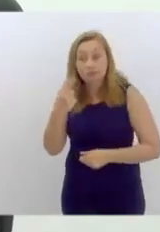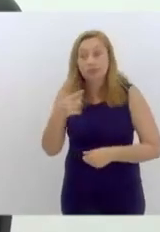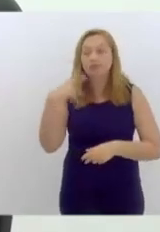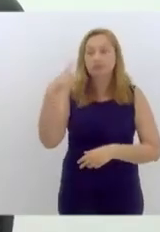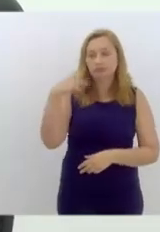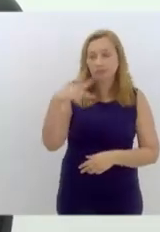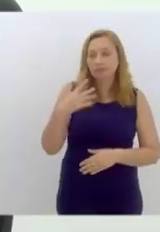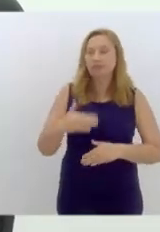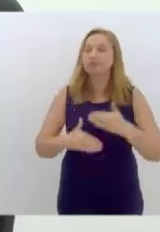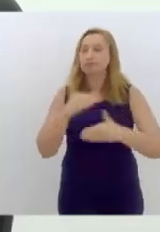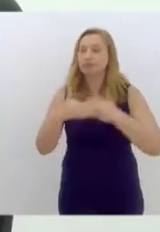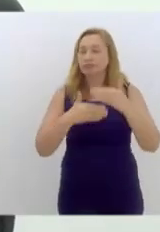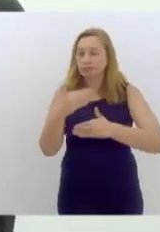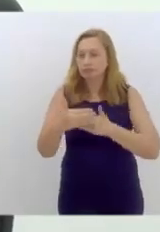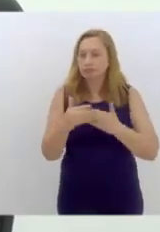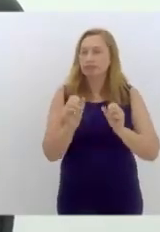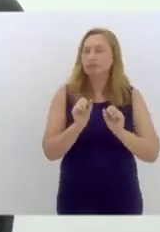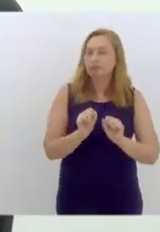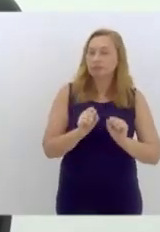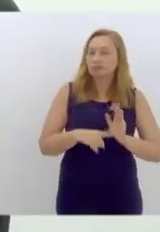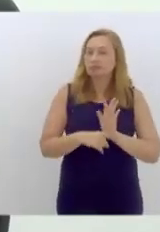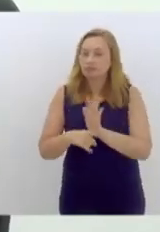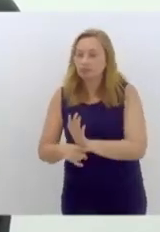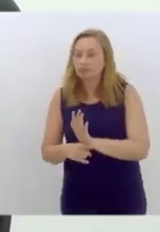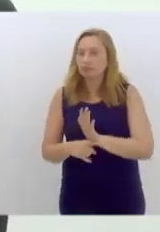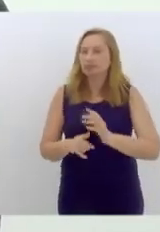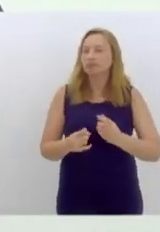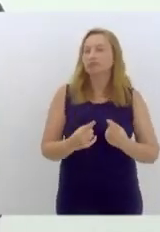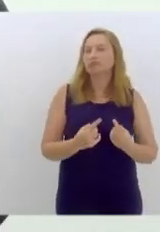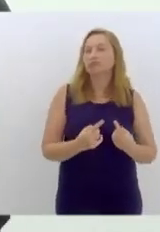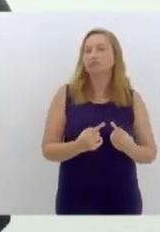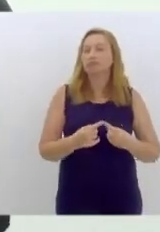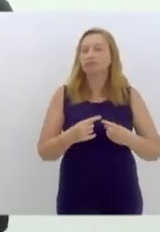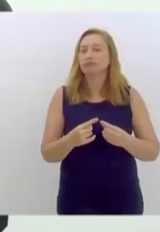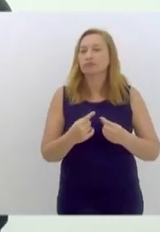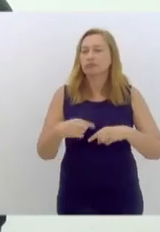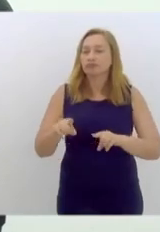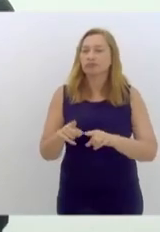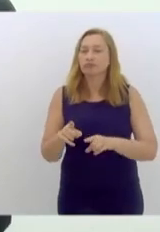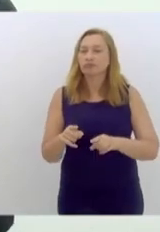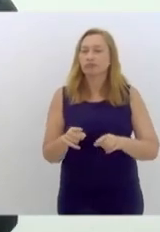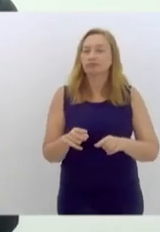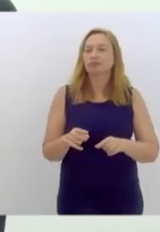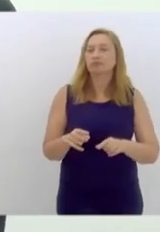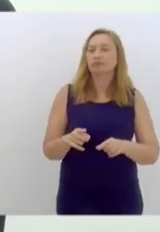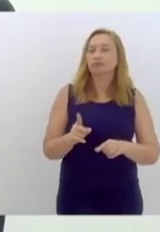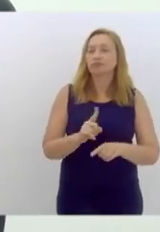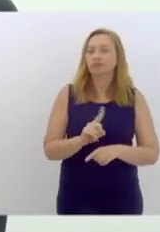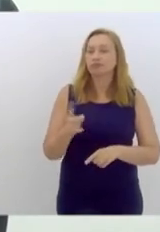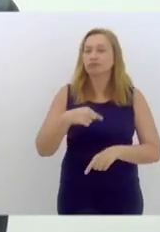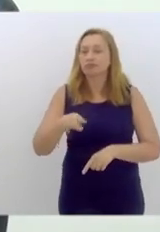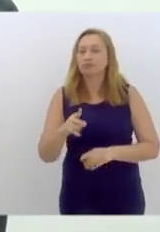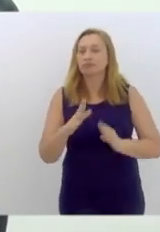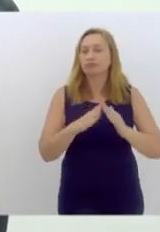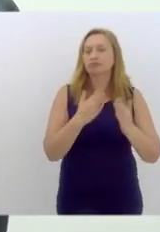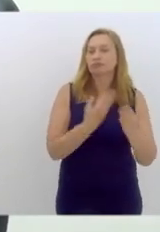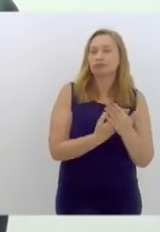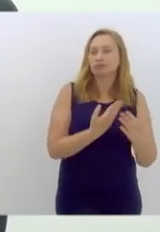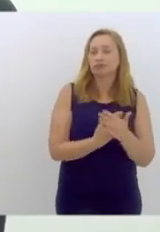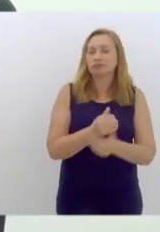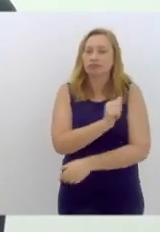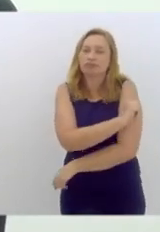políticas que estão em desenvolvimento, que têm contribuído para enfrentar o abandono ao longo da trajetória estudantil, né,